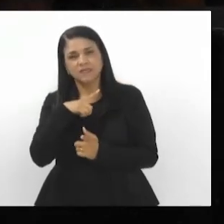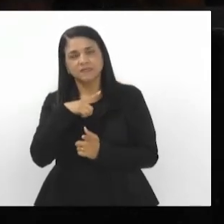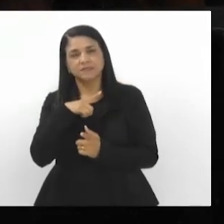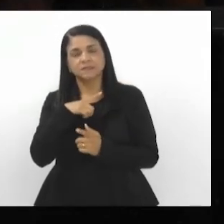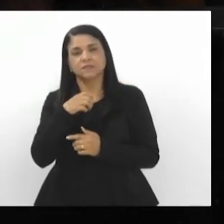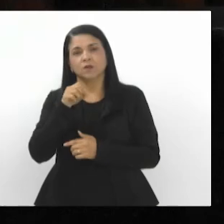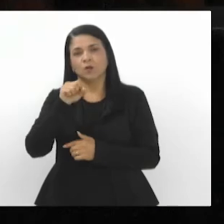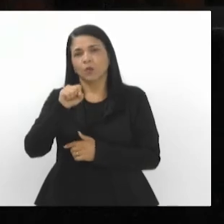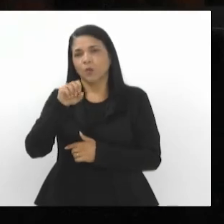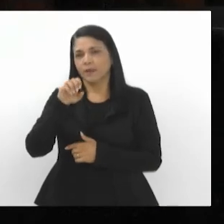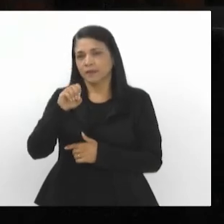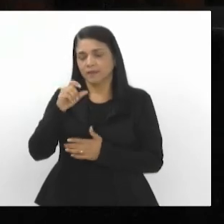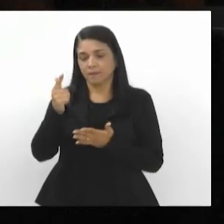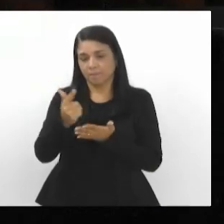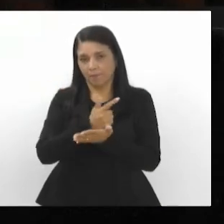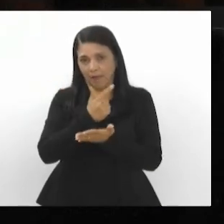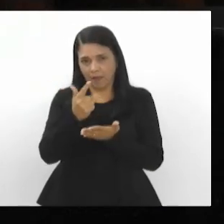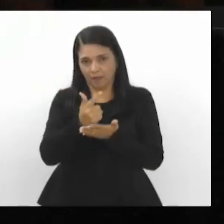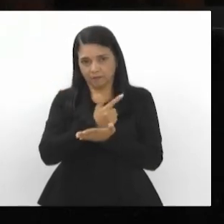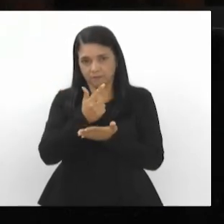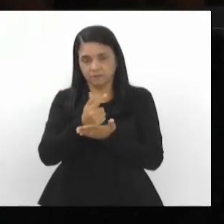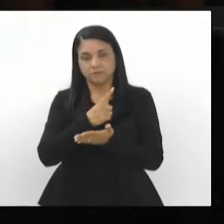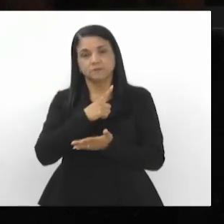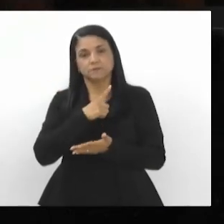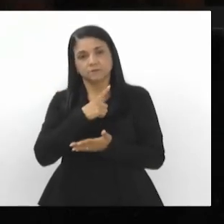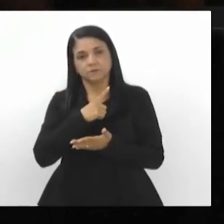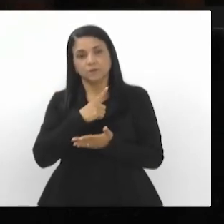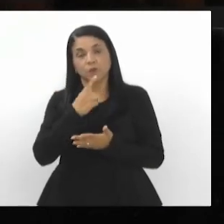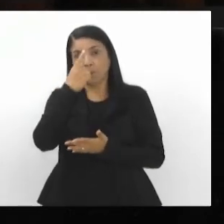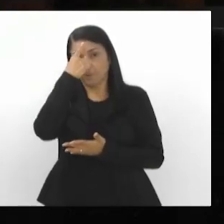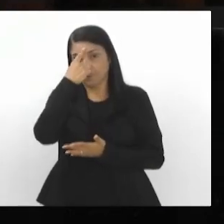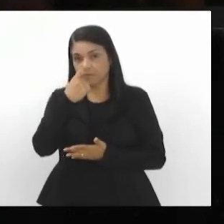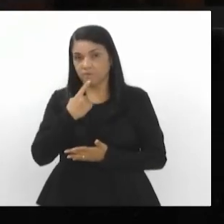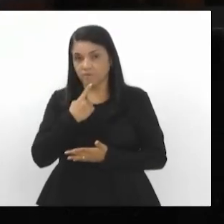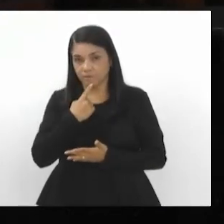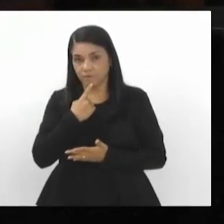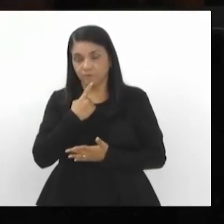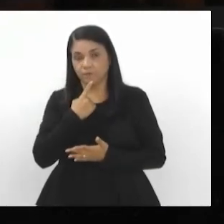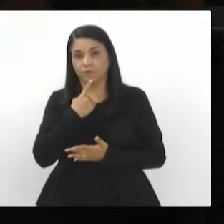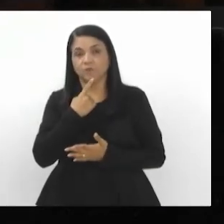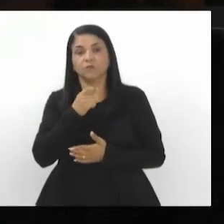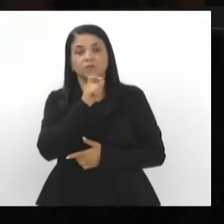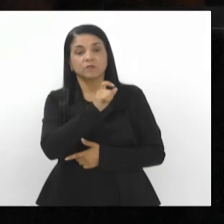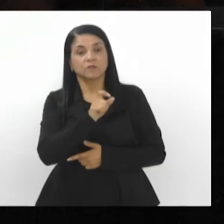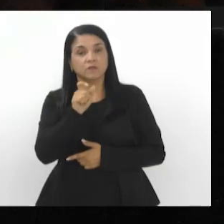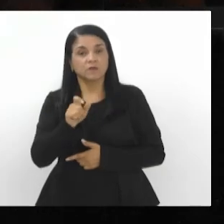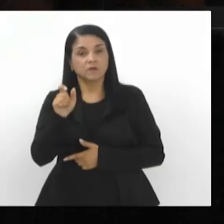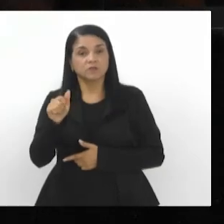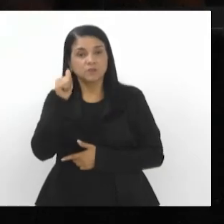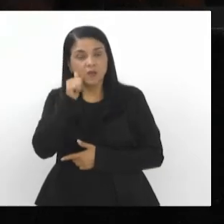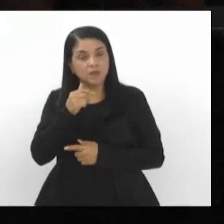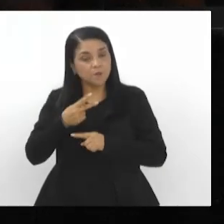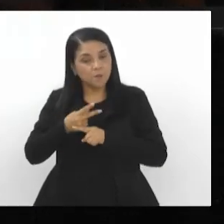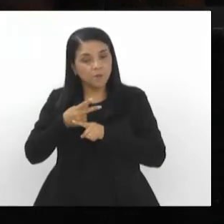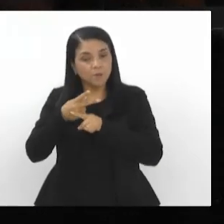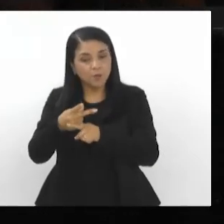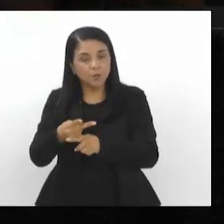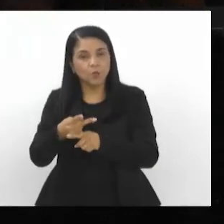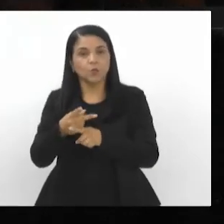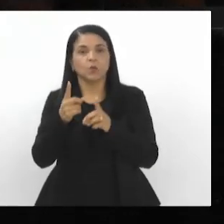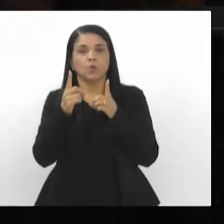de 80 páginas, também o perfil e a ocupação das mulheres que procuram o